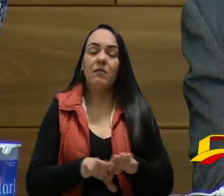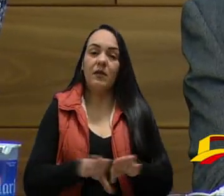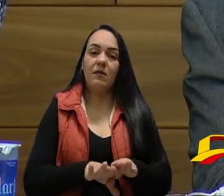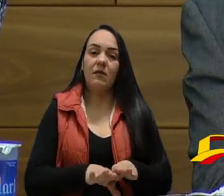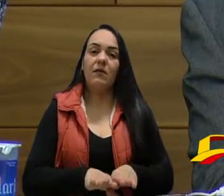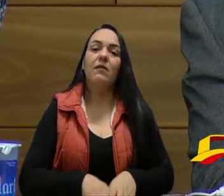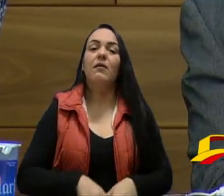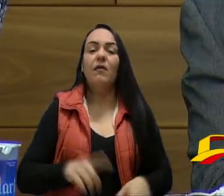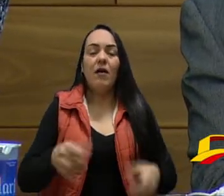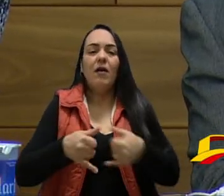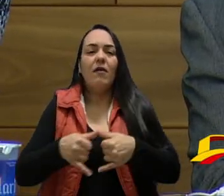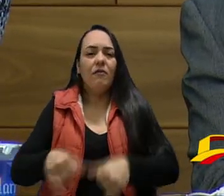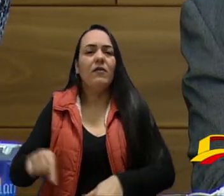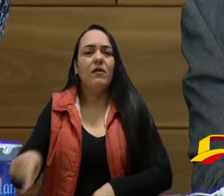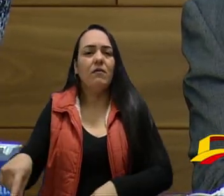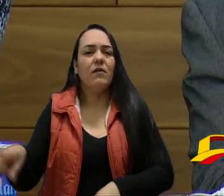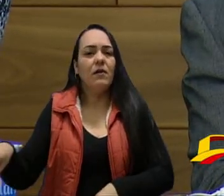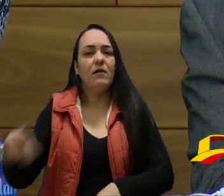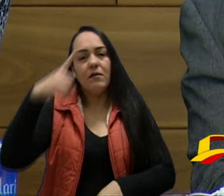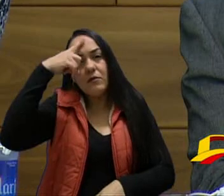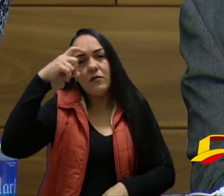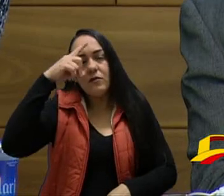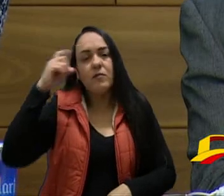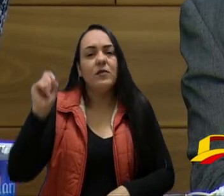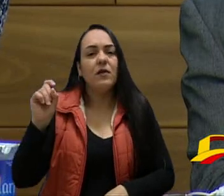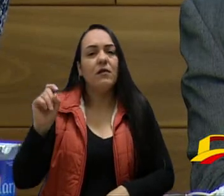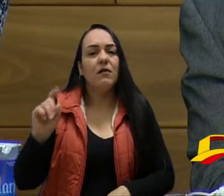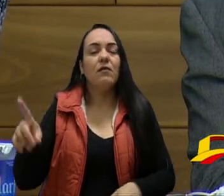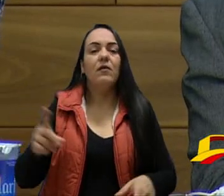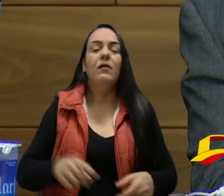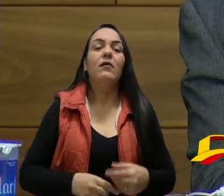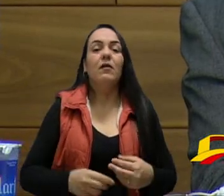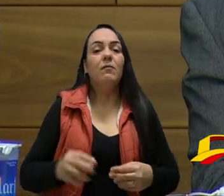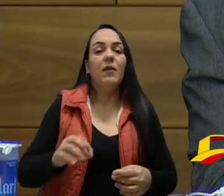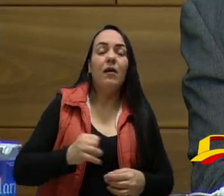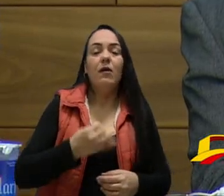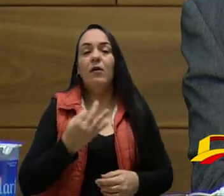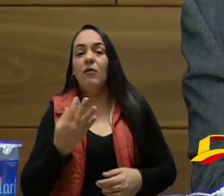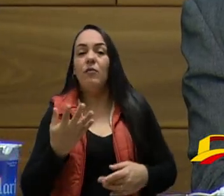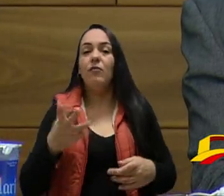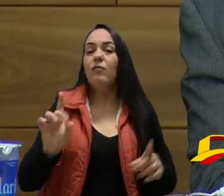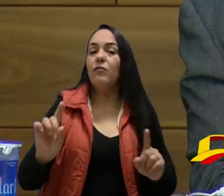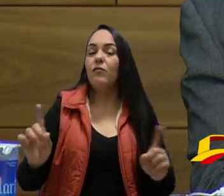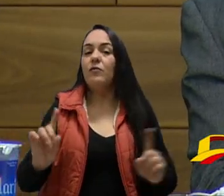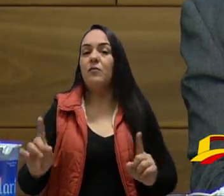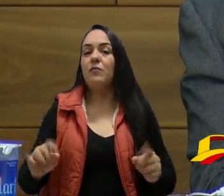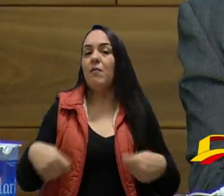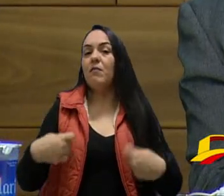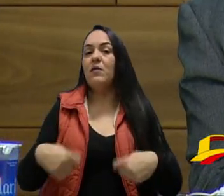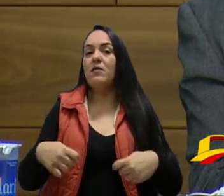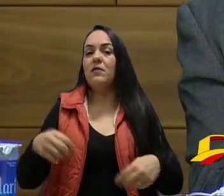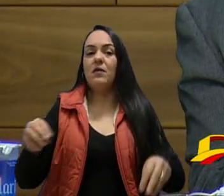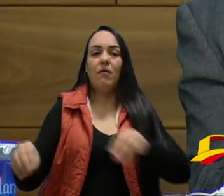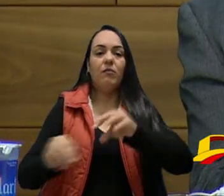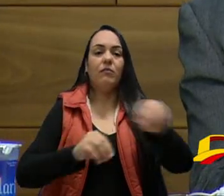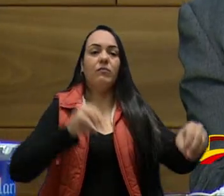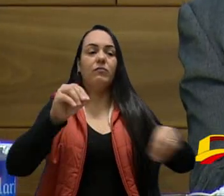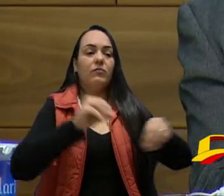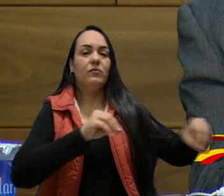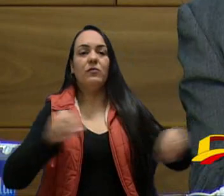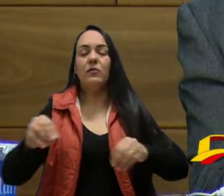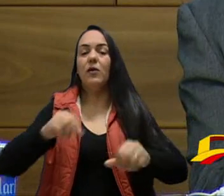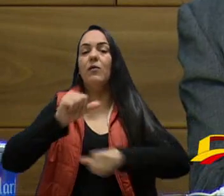entrar lá permanentemente ficam lá alguns sim a não ser as chefias que possivelmente eles podem cobrir